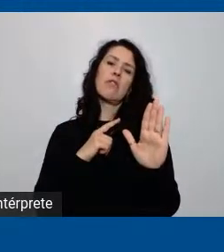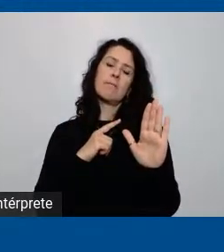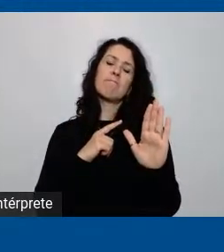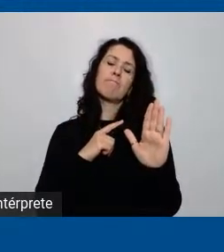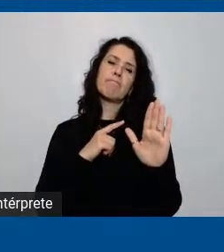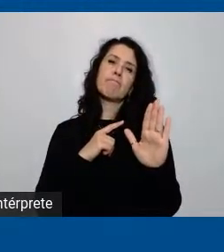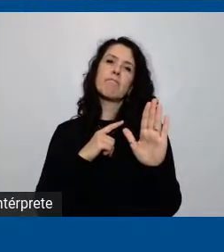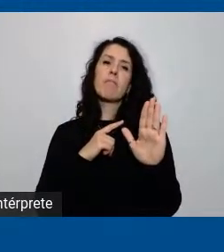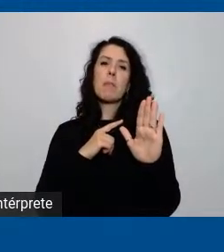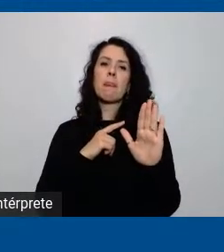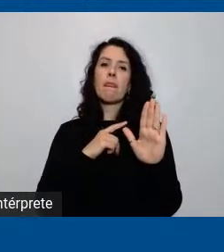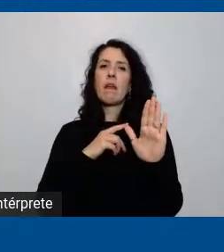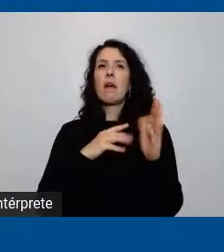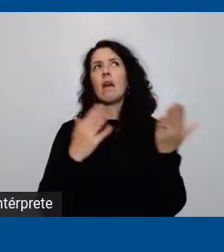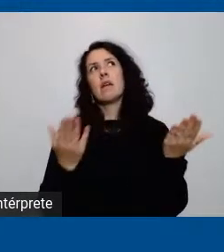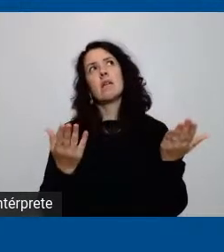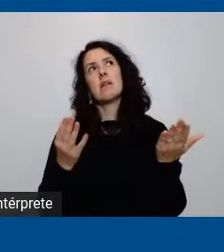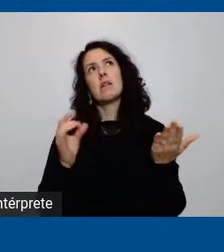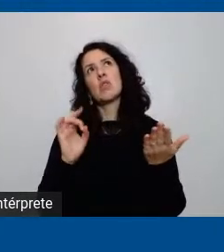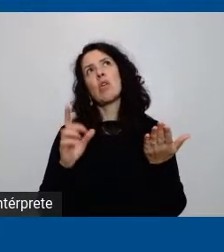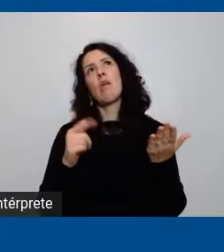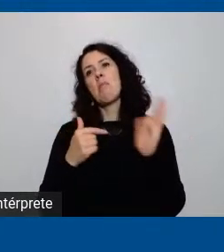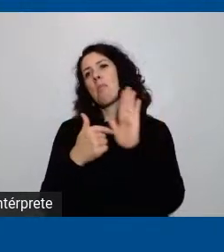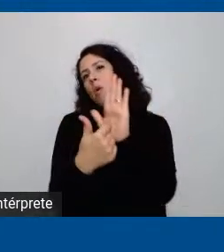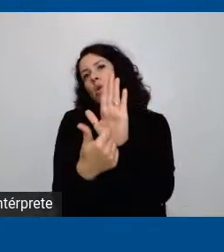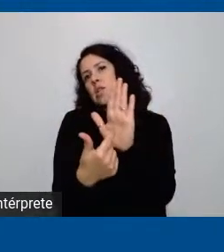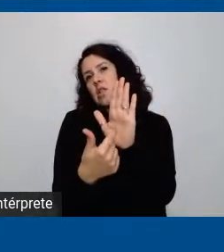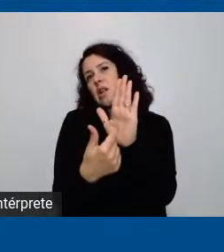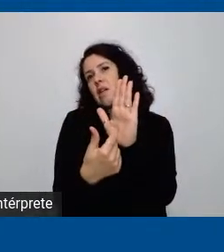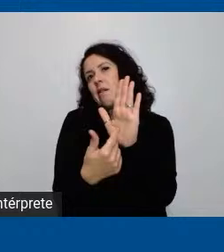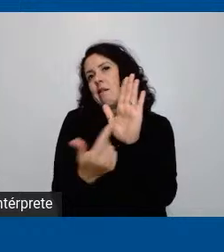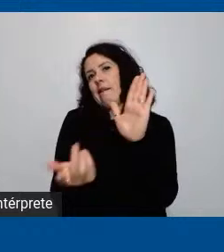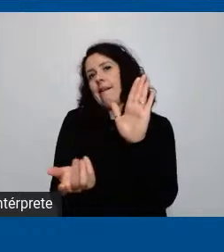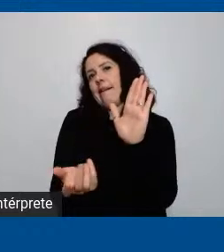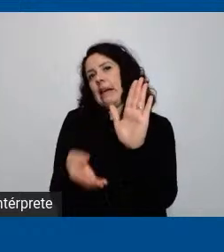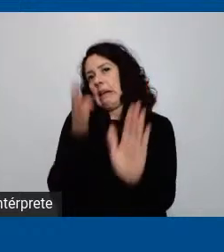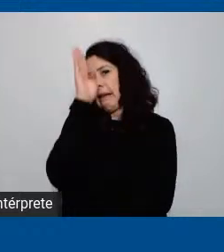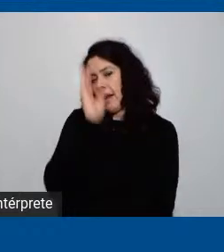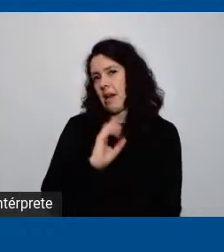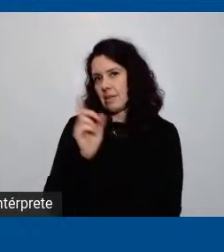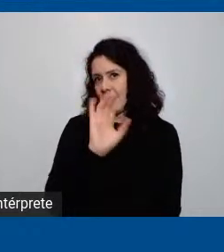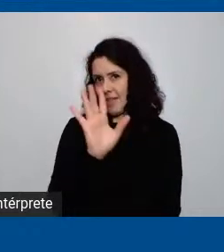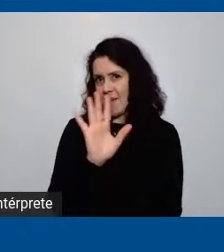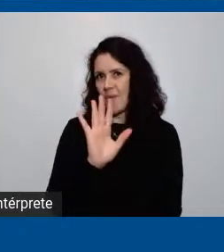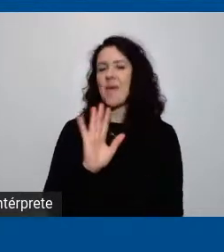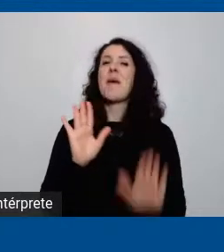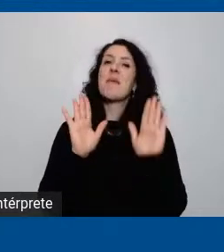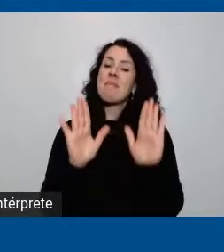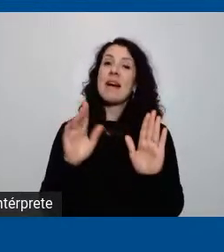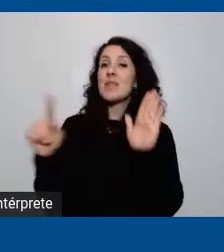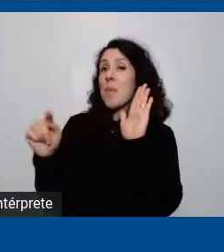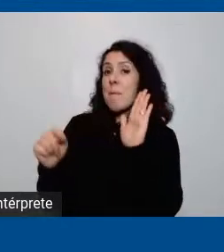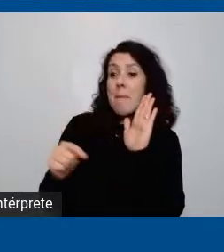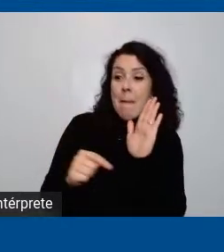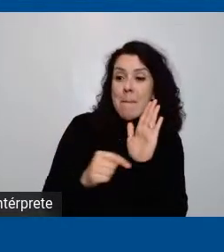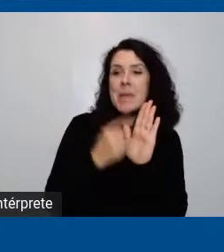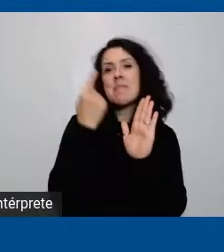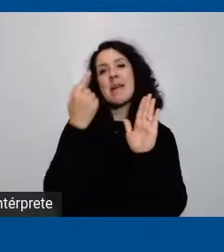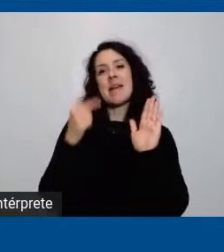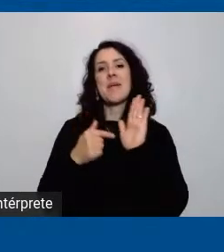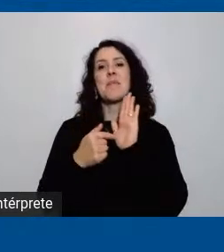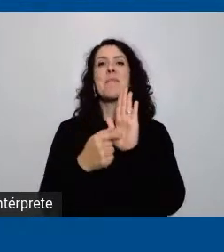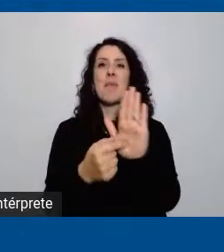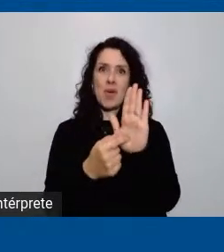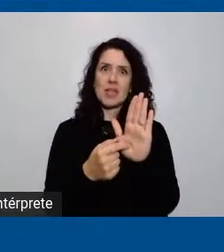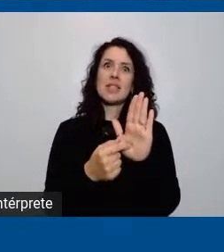Foi, não vou chamar de amostra grátis, que seria depreciativo, mas foi uma primeira amostra, né, para o